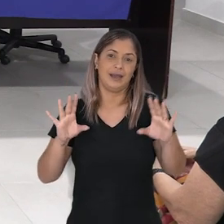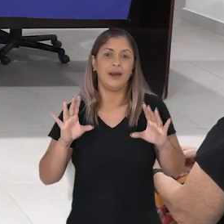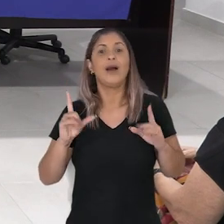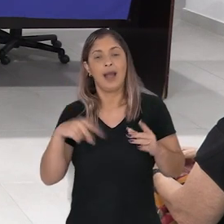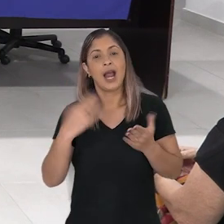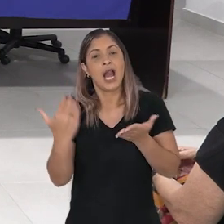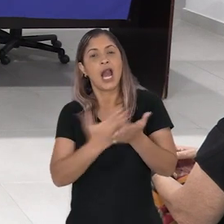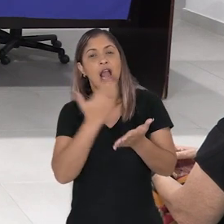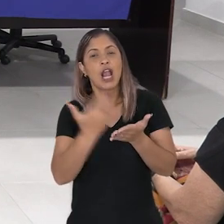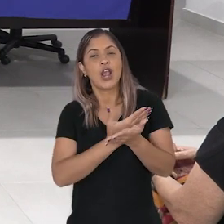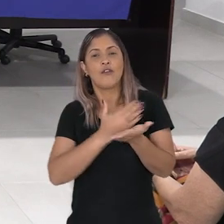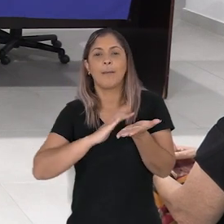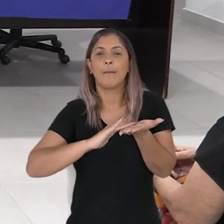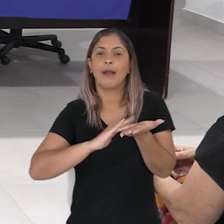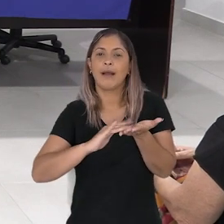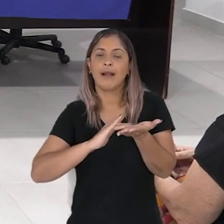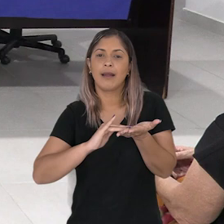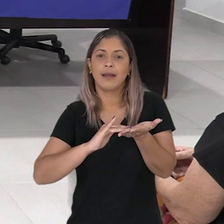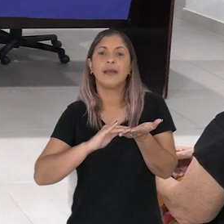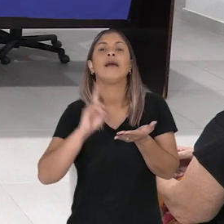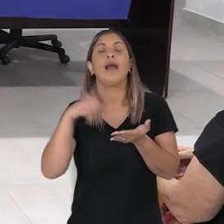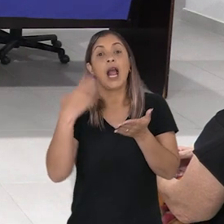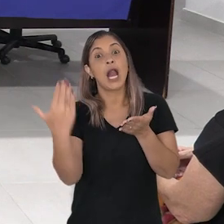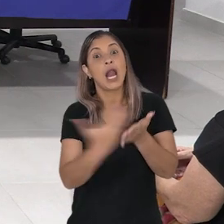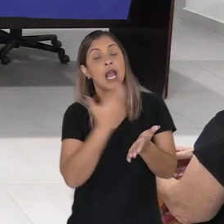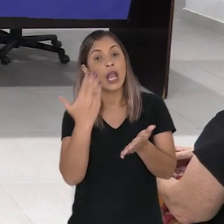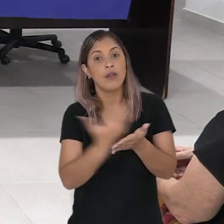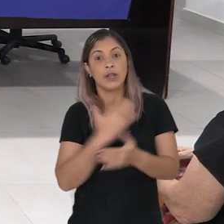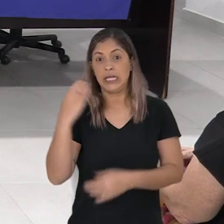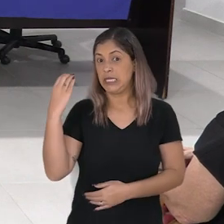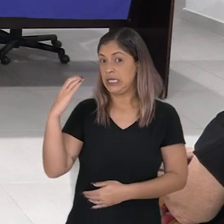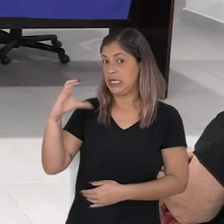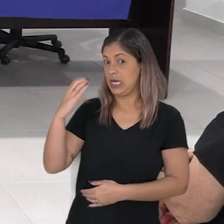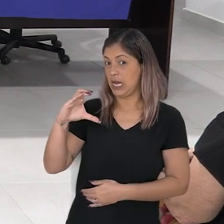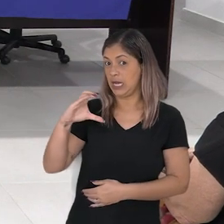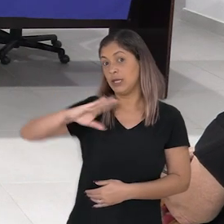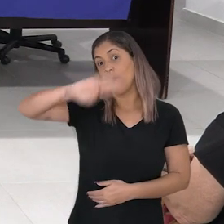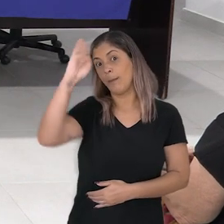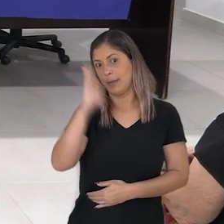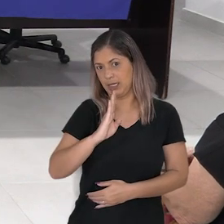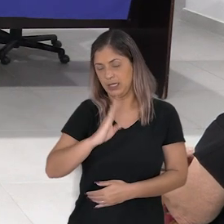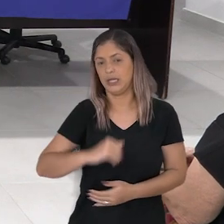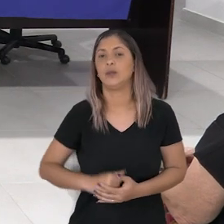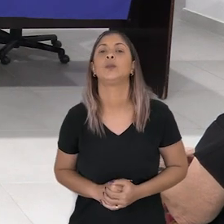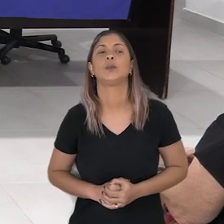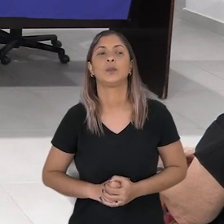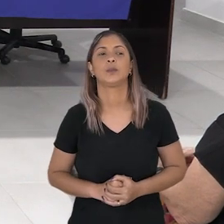livro em braille do professor Schella. O livro é Ciência para o Brasil,